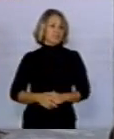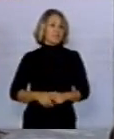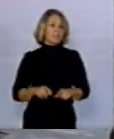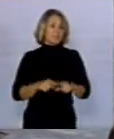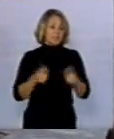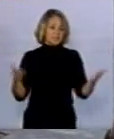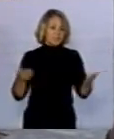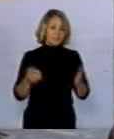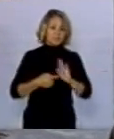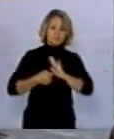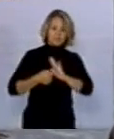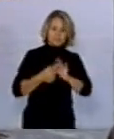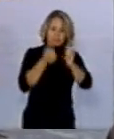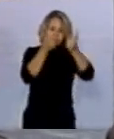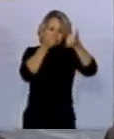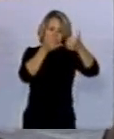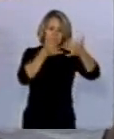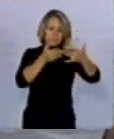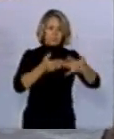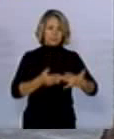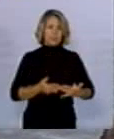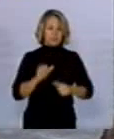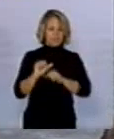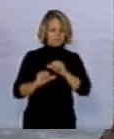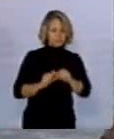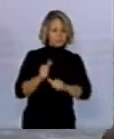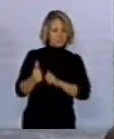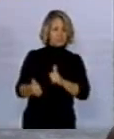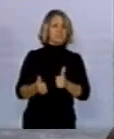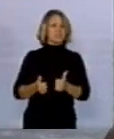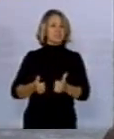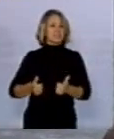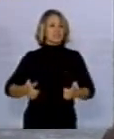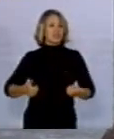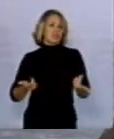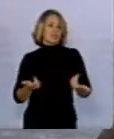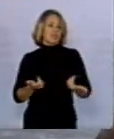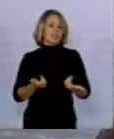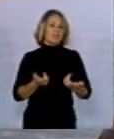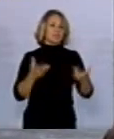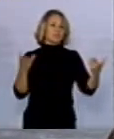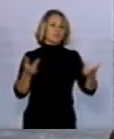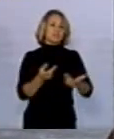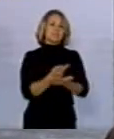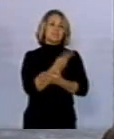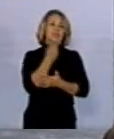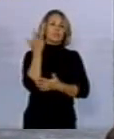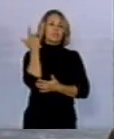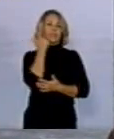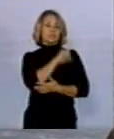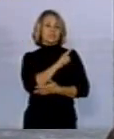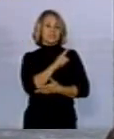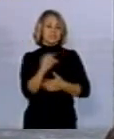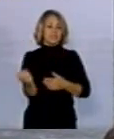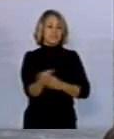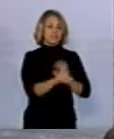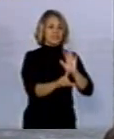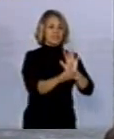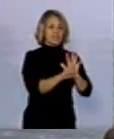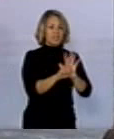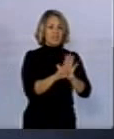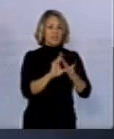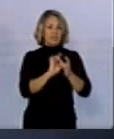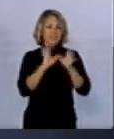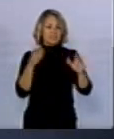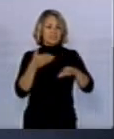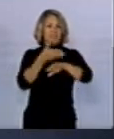Passando agora de forma mais detalhada às mudanças no mercado, eu diria que uma das principais conquistas da nova lei é o princípio da livre